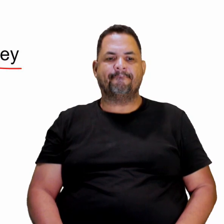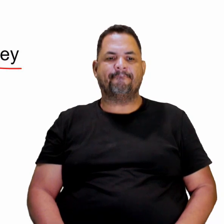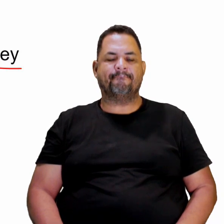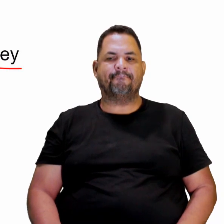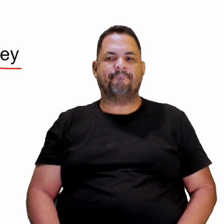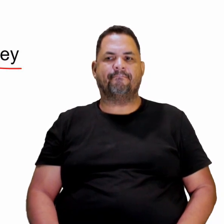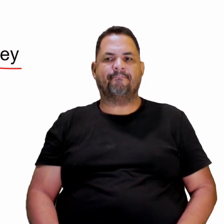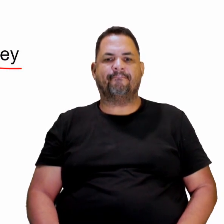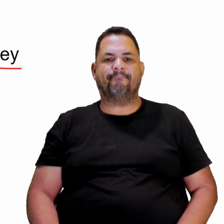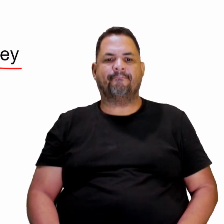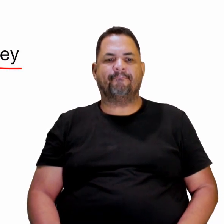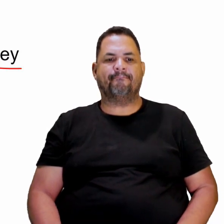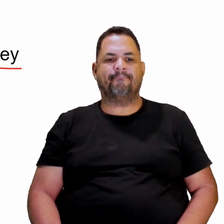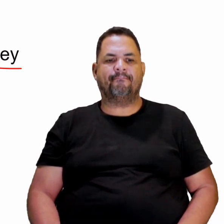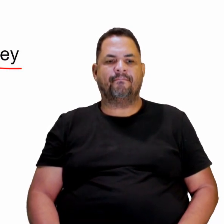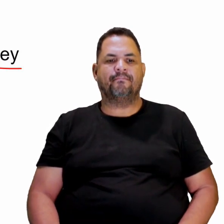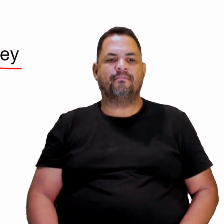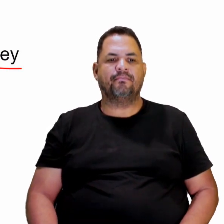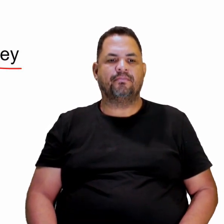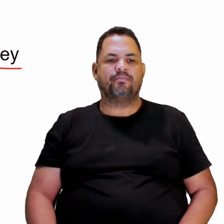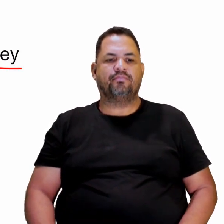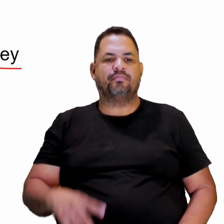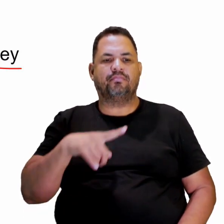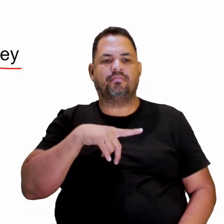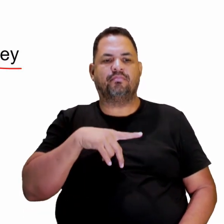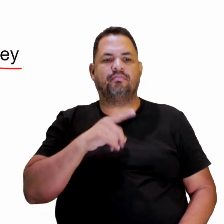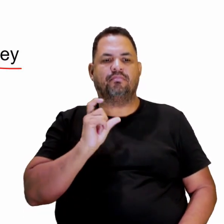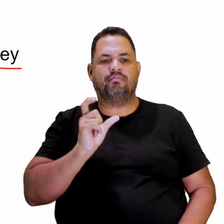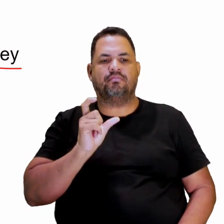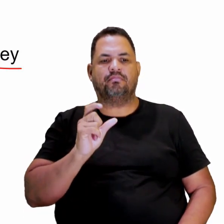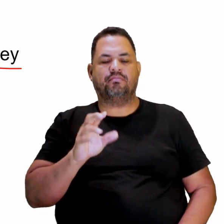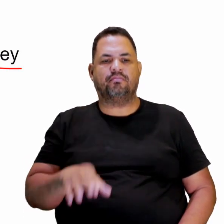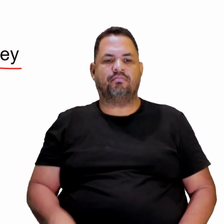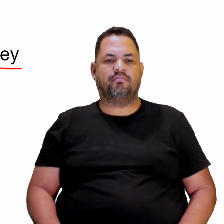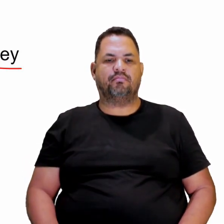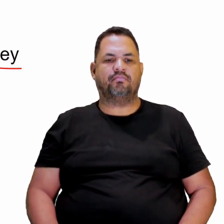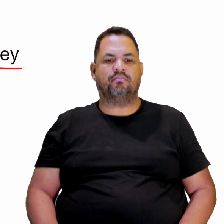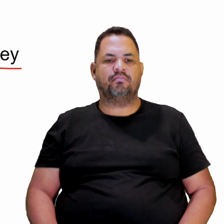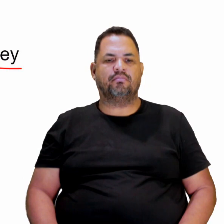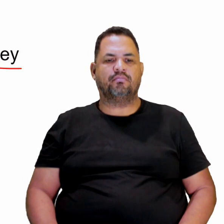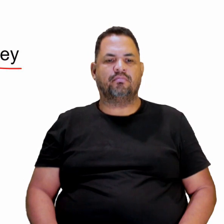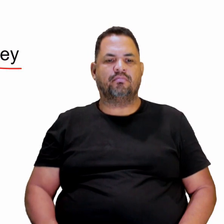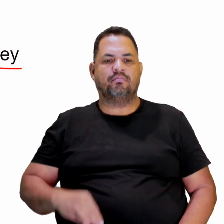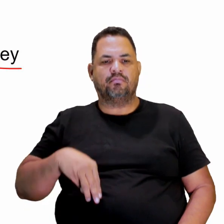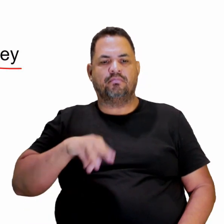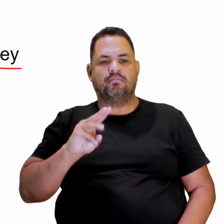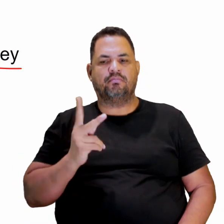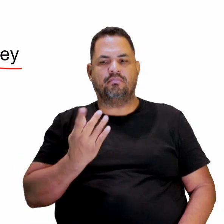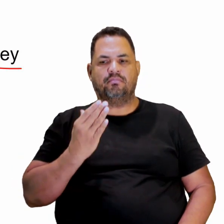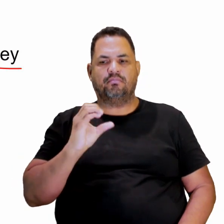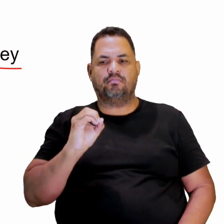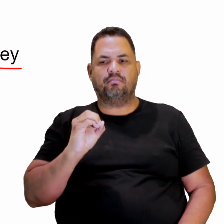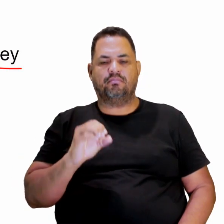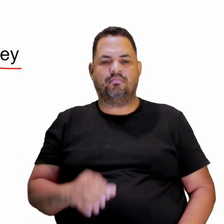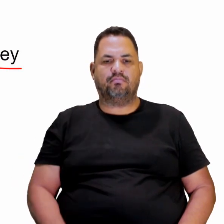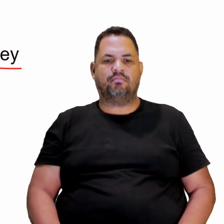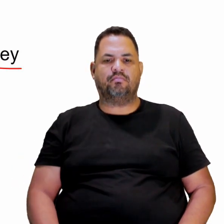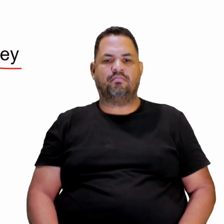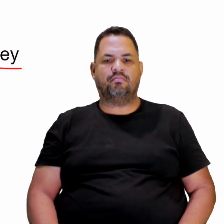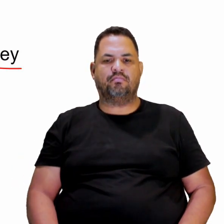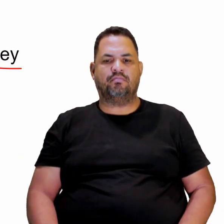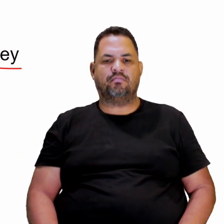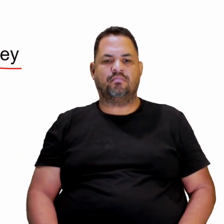Eu não estou vendo preposição aqui, então só tem a palavra Peter. Só posso usar o meu who. Peter who couldn't